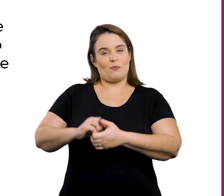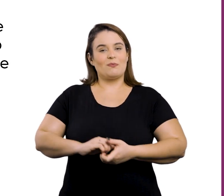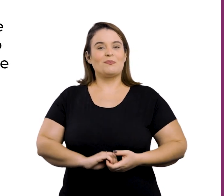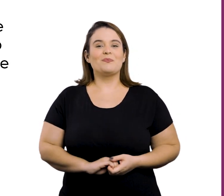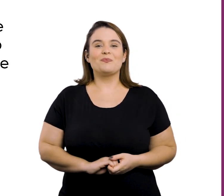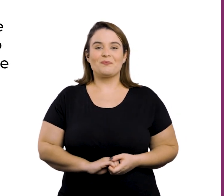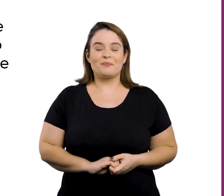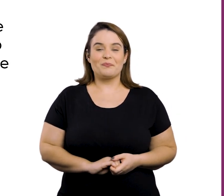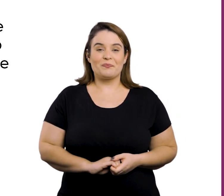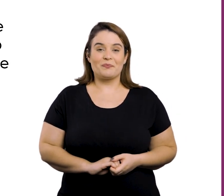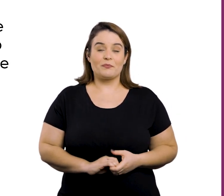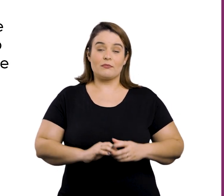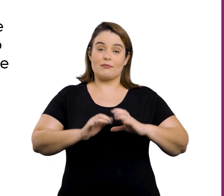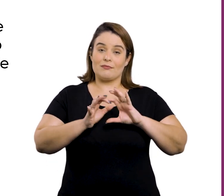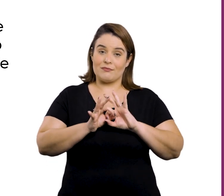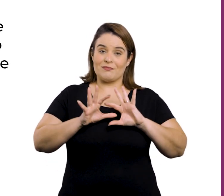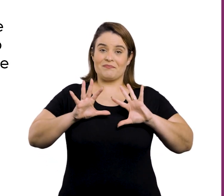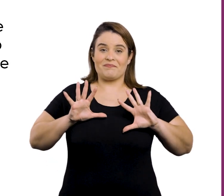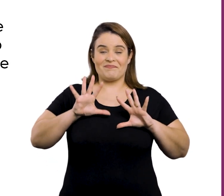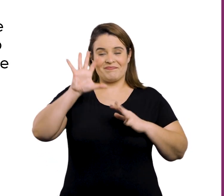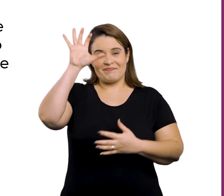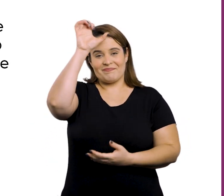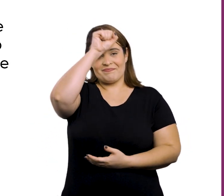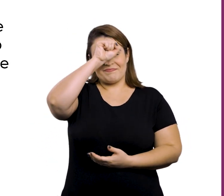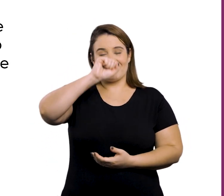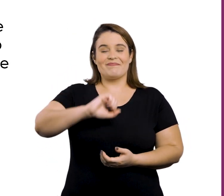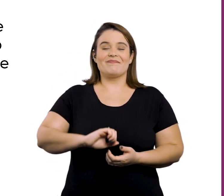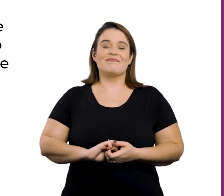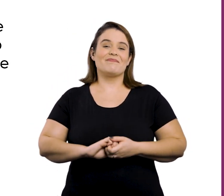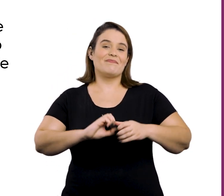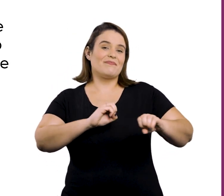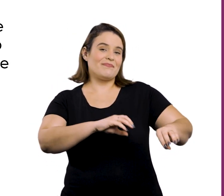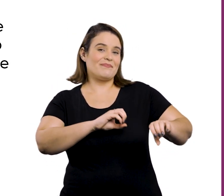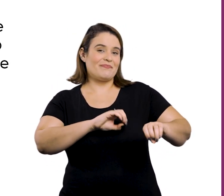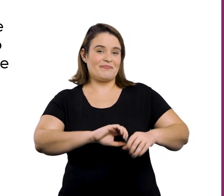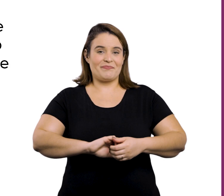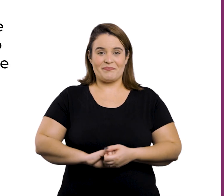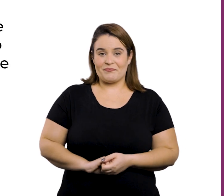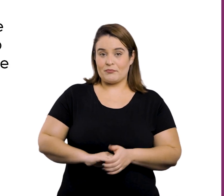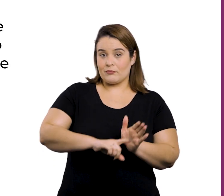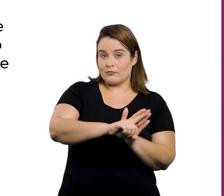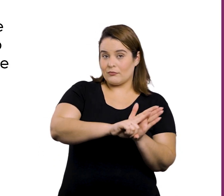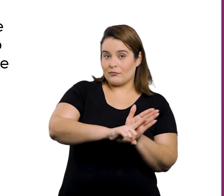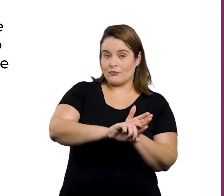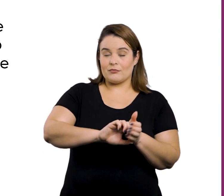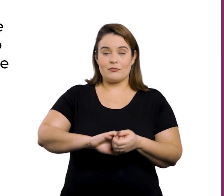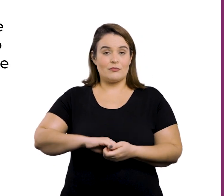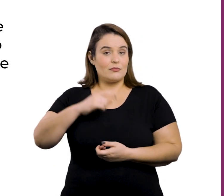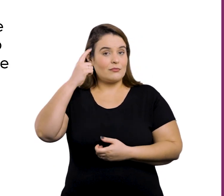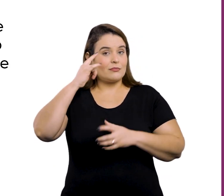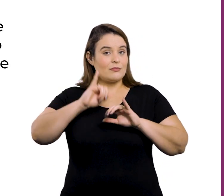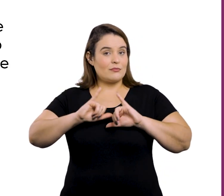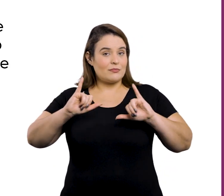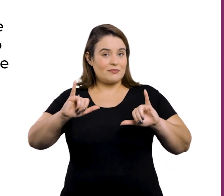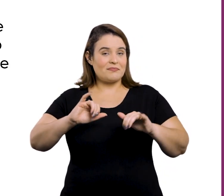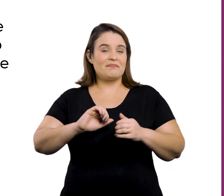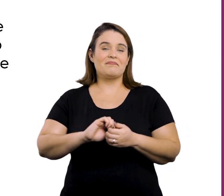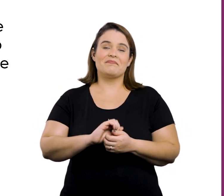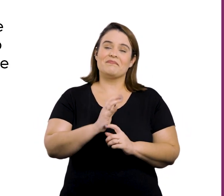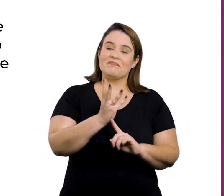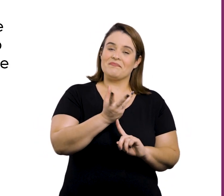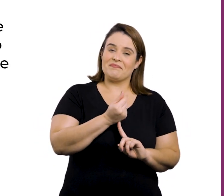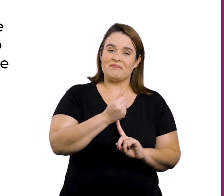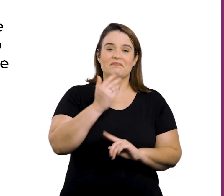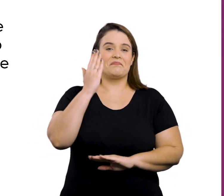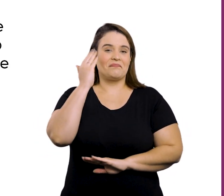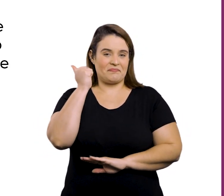alguns princípios: da liberdade de aprender, ensinar, pesquisar e divulgar o pensamento, a arte